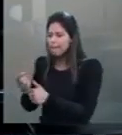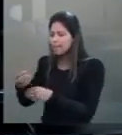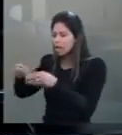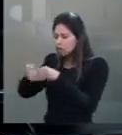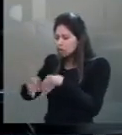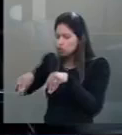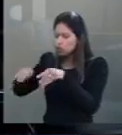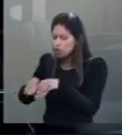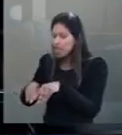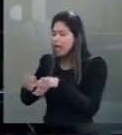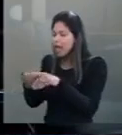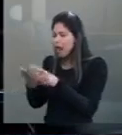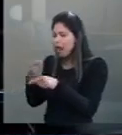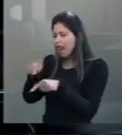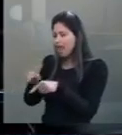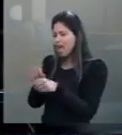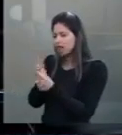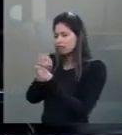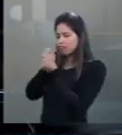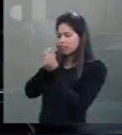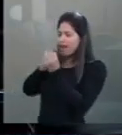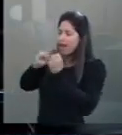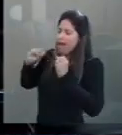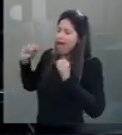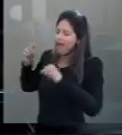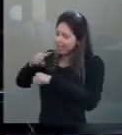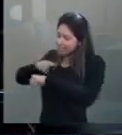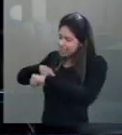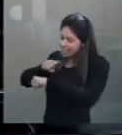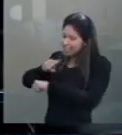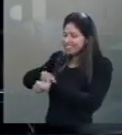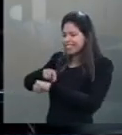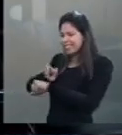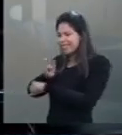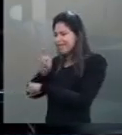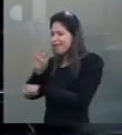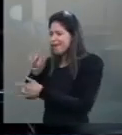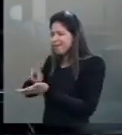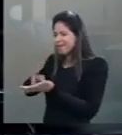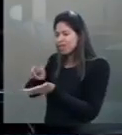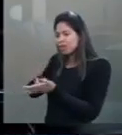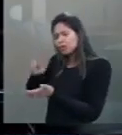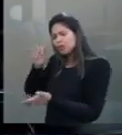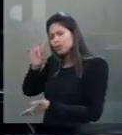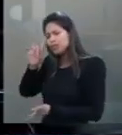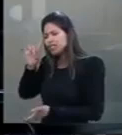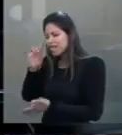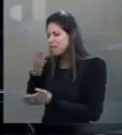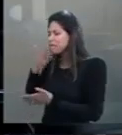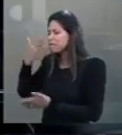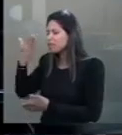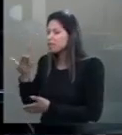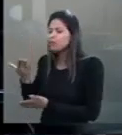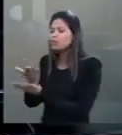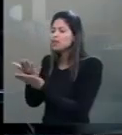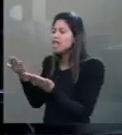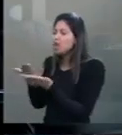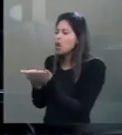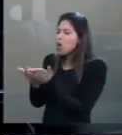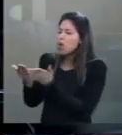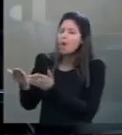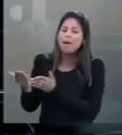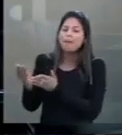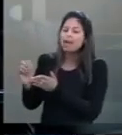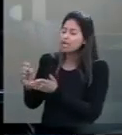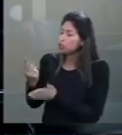acorda antes do sol nascer. Existe um dito popular que fala que, pelo menos uma vez na vida, você